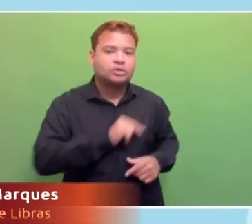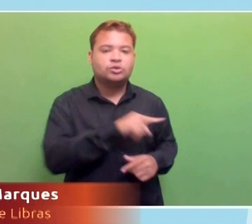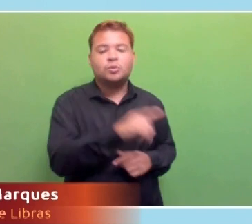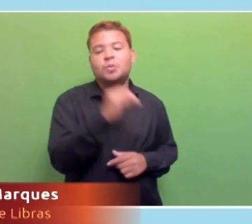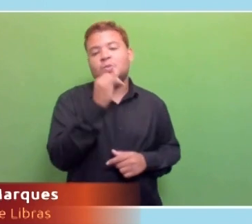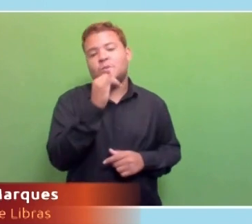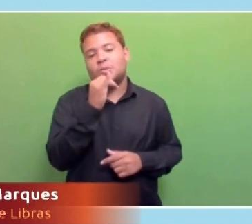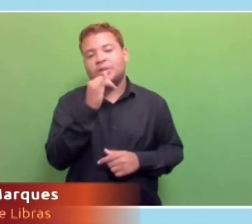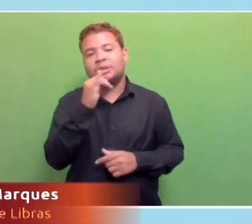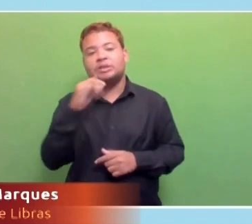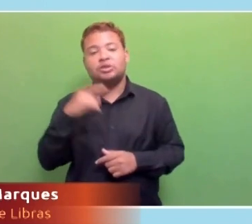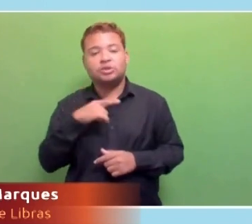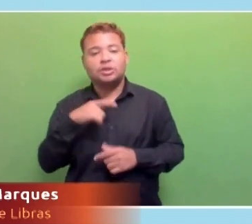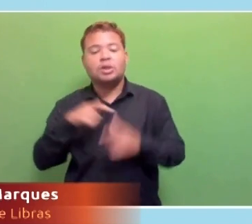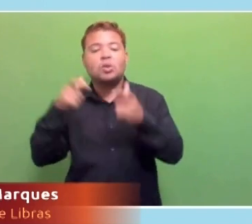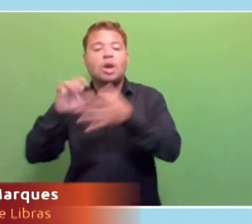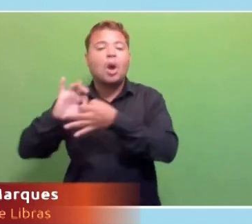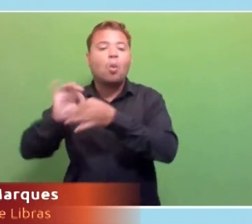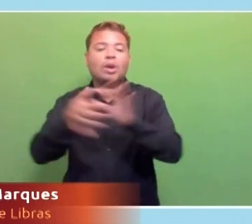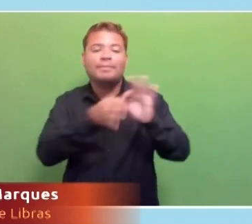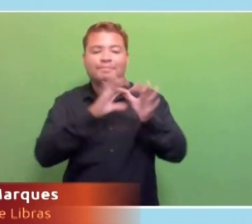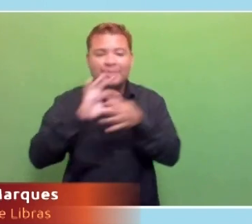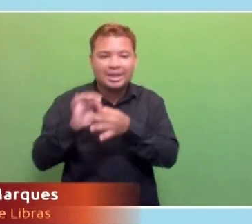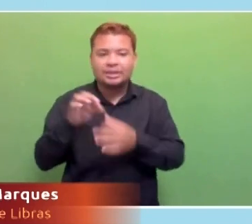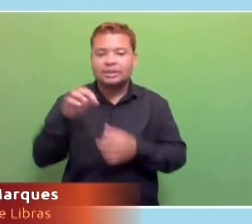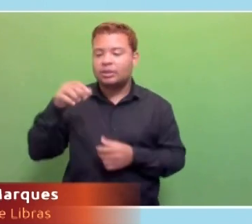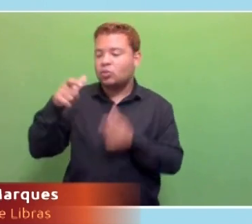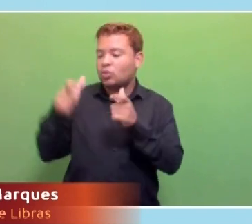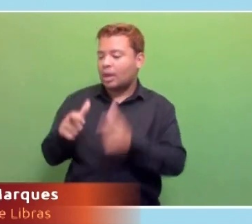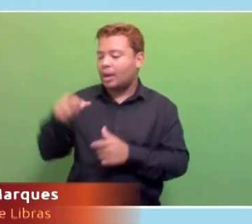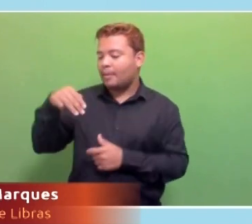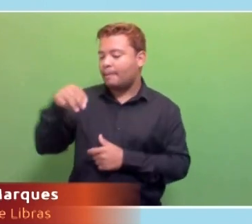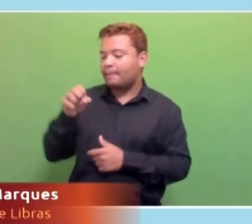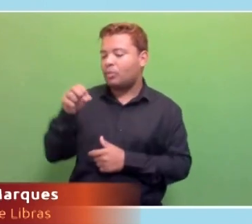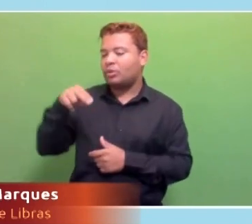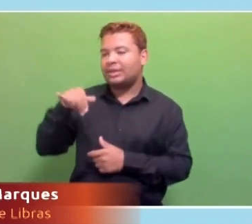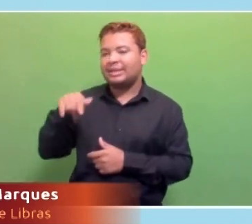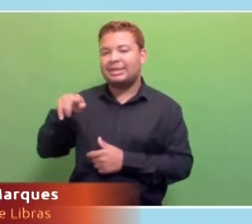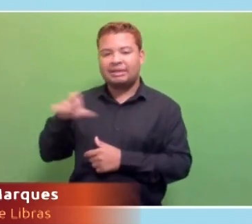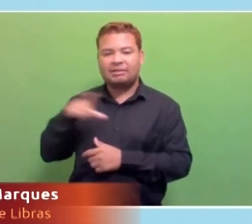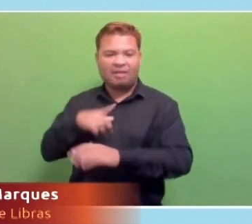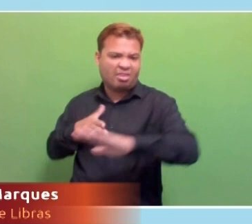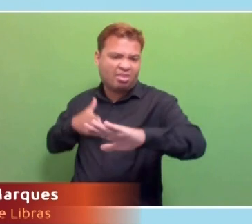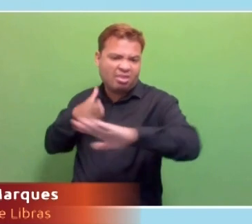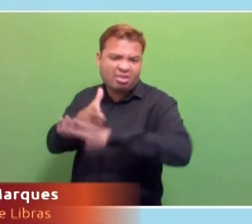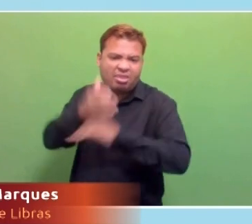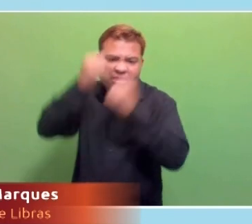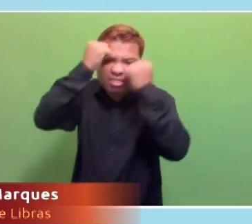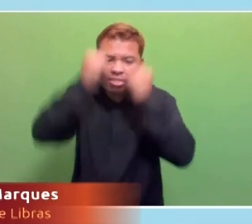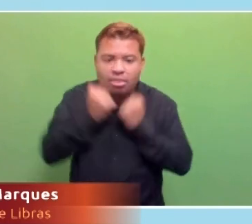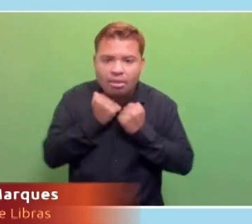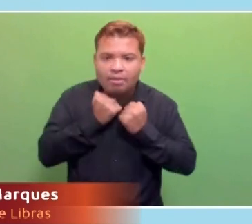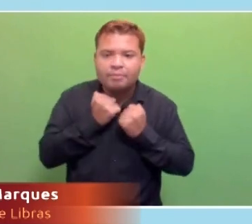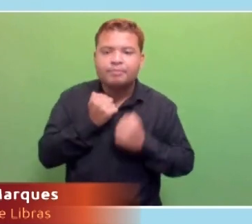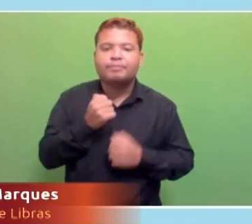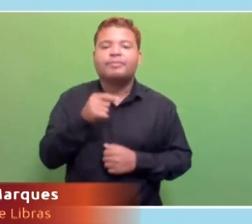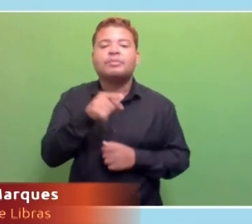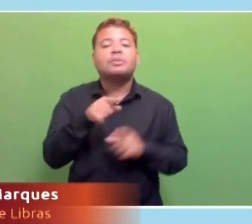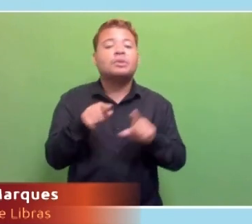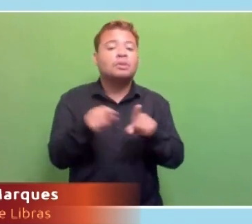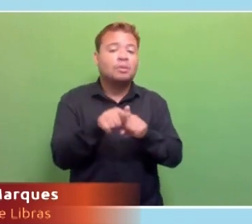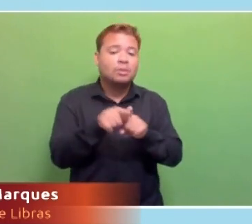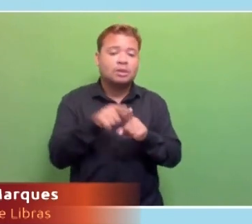atentados nas Olimpíadas de Munique, e depois esses grupos, por uma série de medidas que